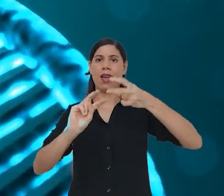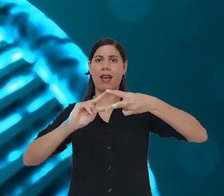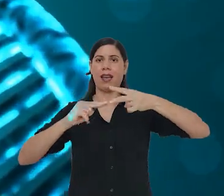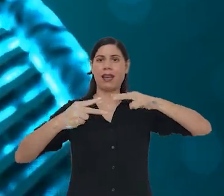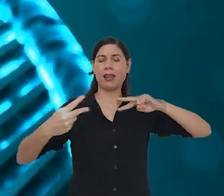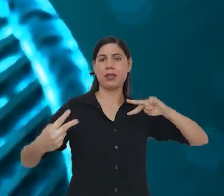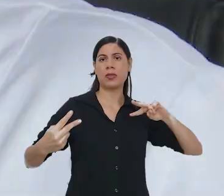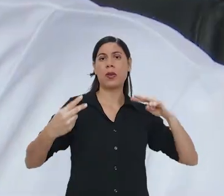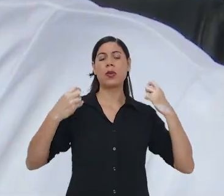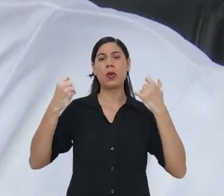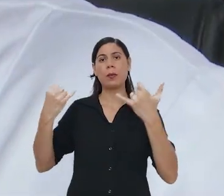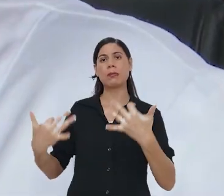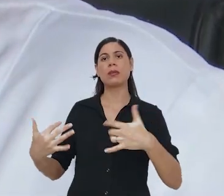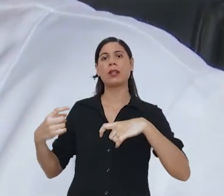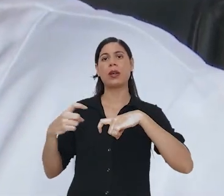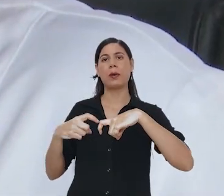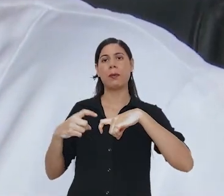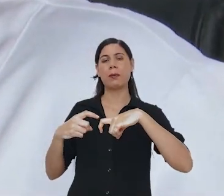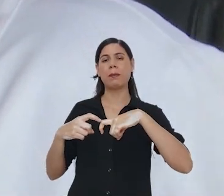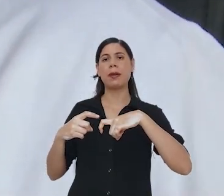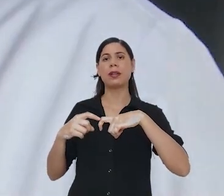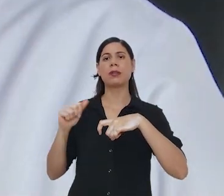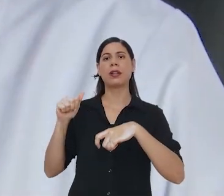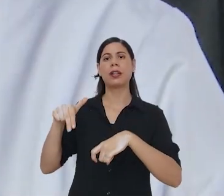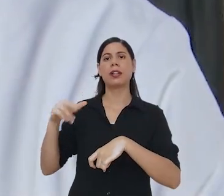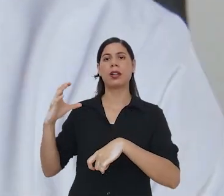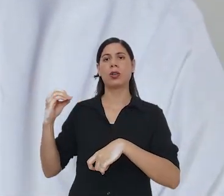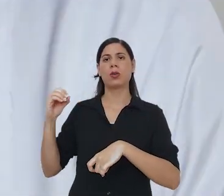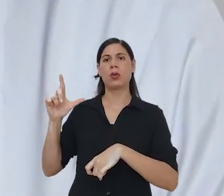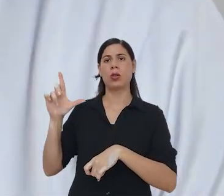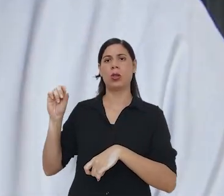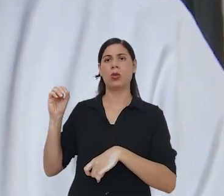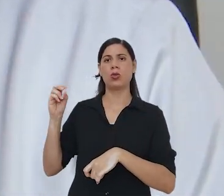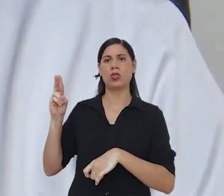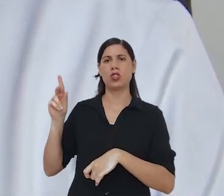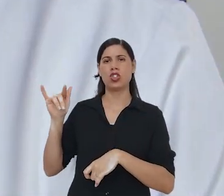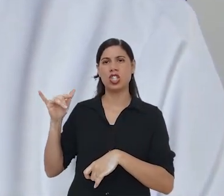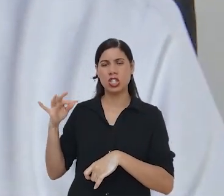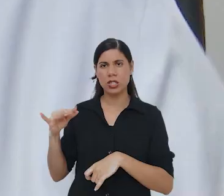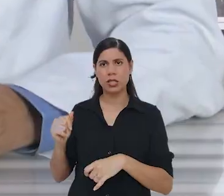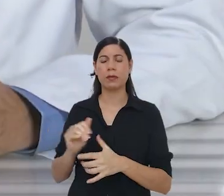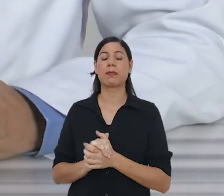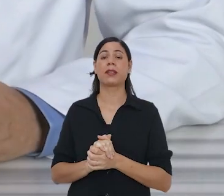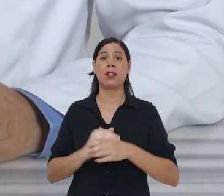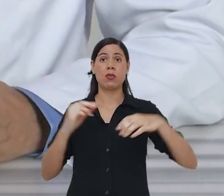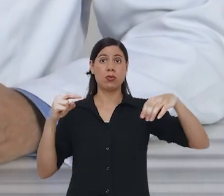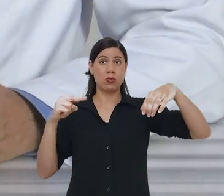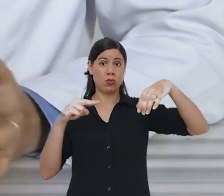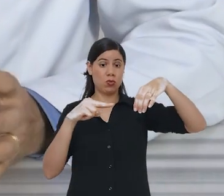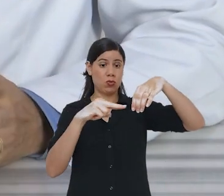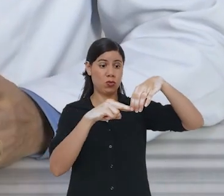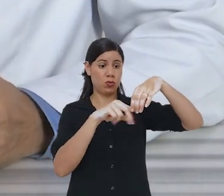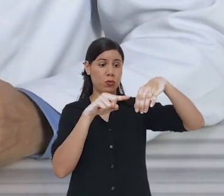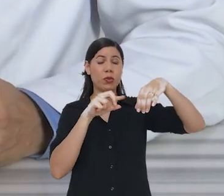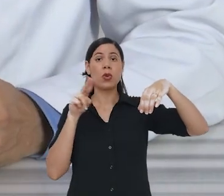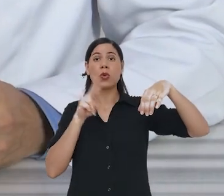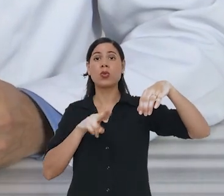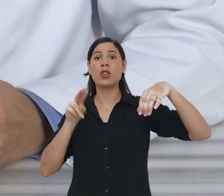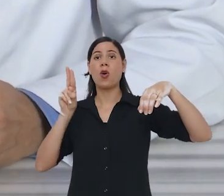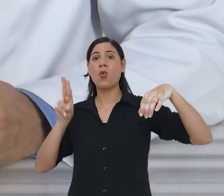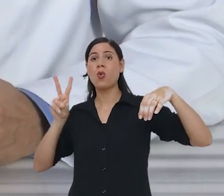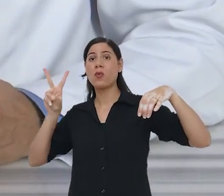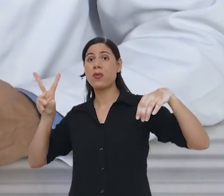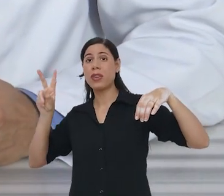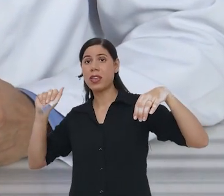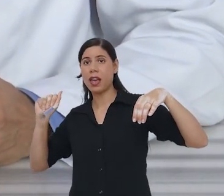mutações genéticas, como explica o médico oncologista Márcio Paes. A câmara de bronzeamento artificial é uma câmara que